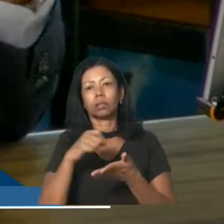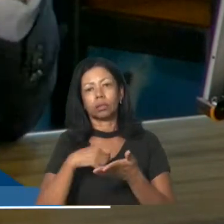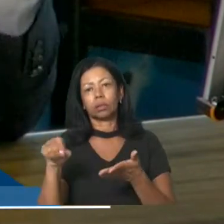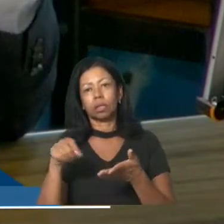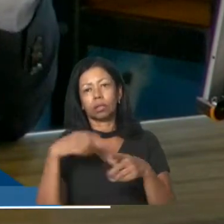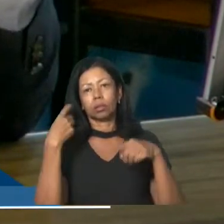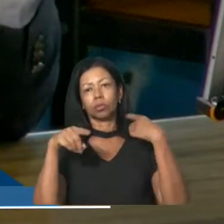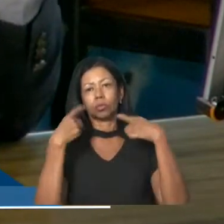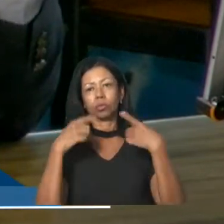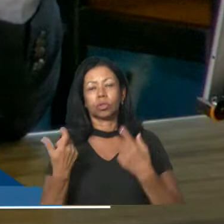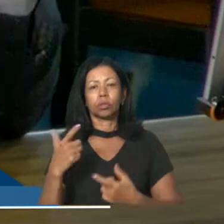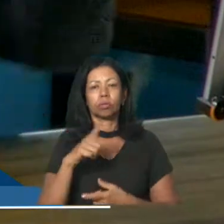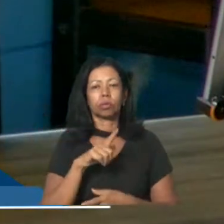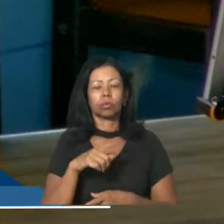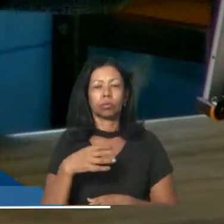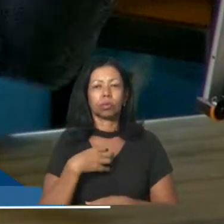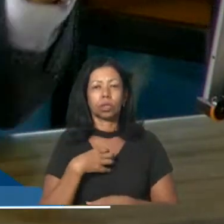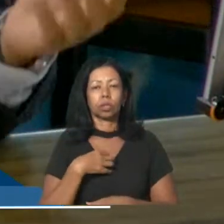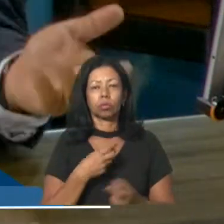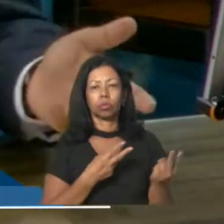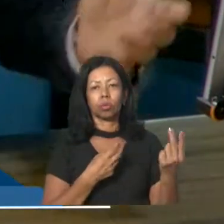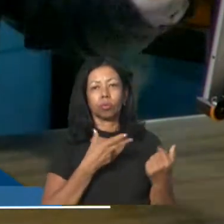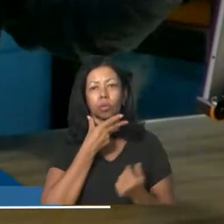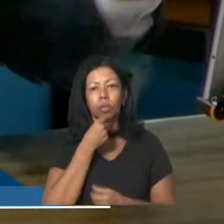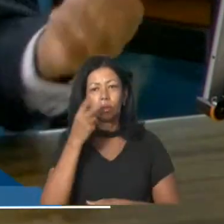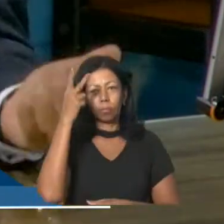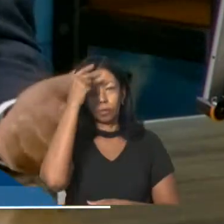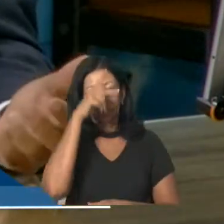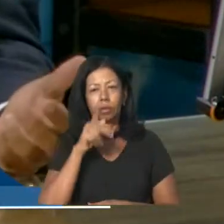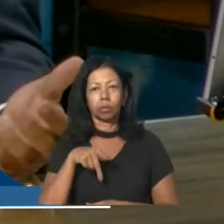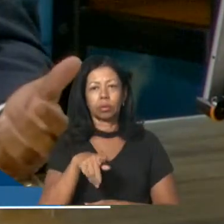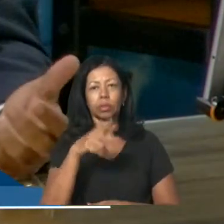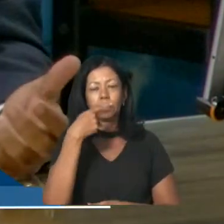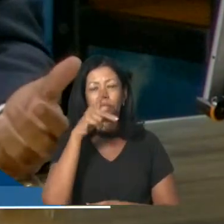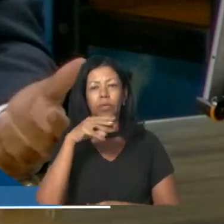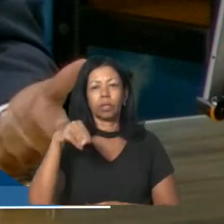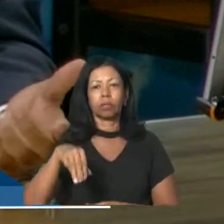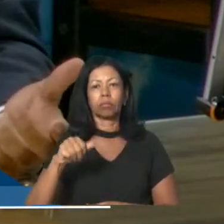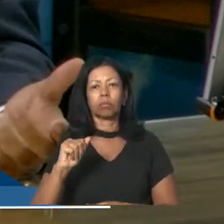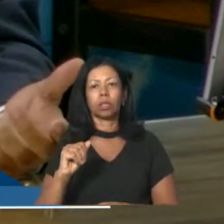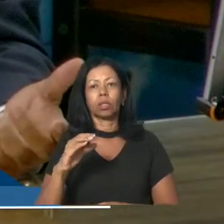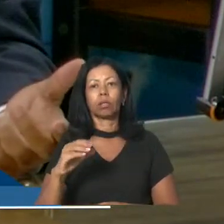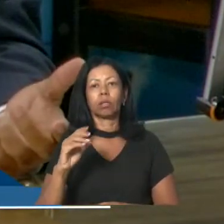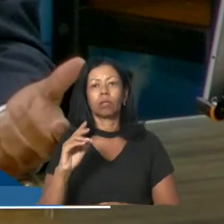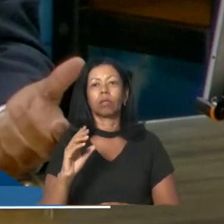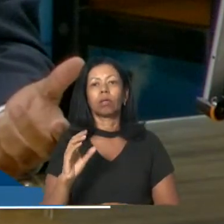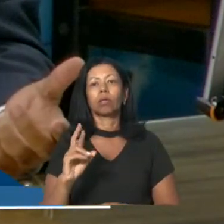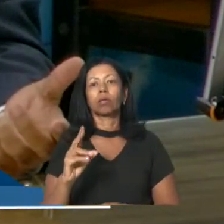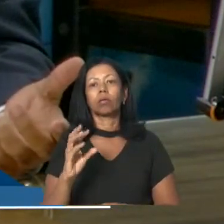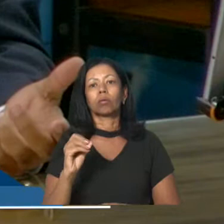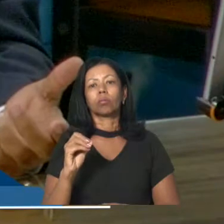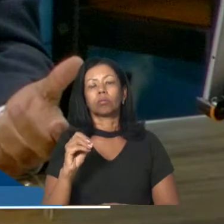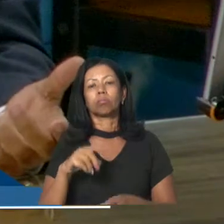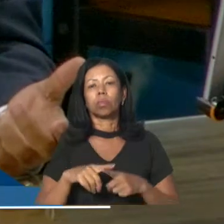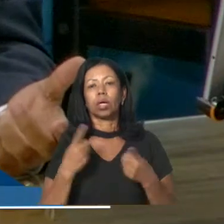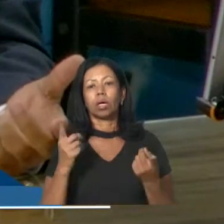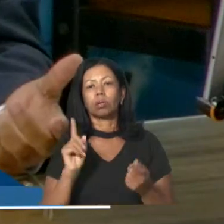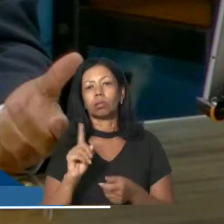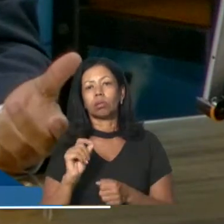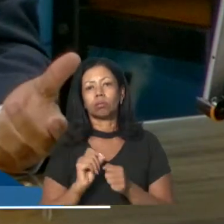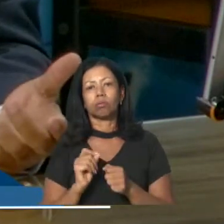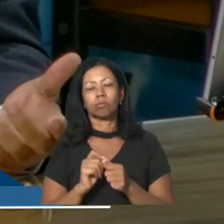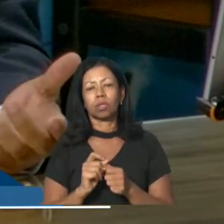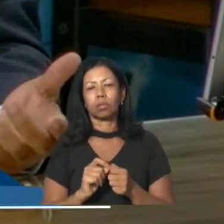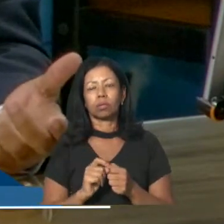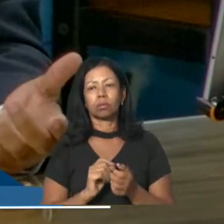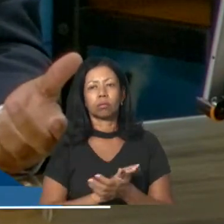discutir isso numa outra esfera, como o prefeito sempre diz na questão macro, mas ele não faz o feijão com arroz. Ele não pinta uma guia.